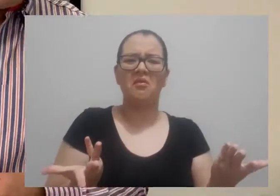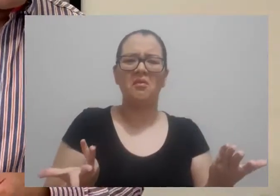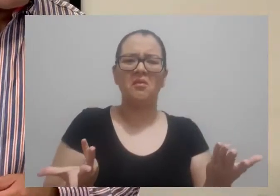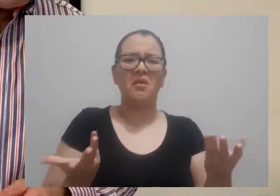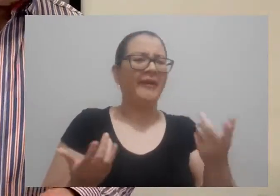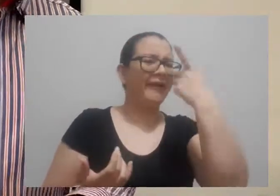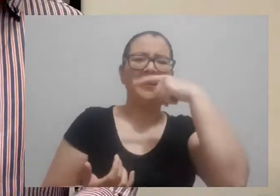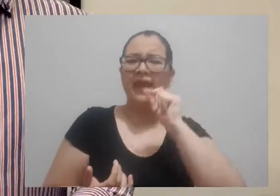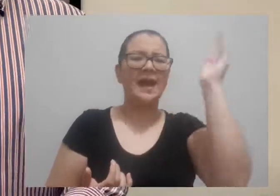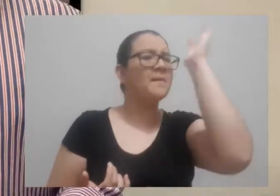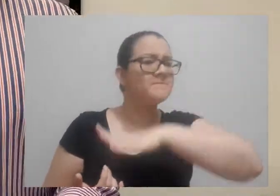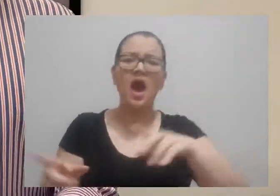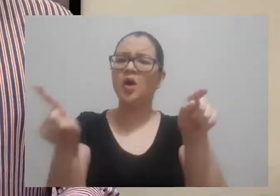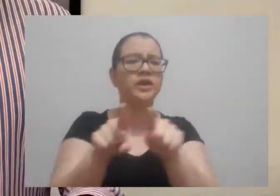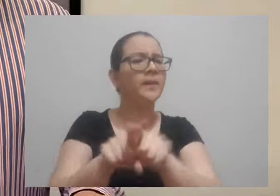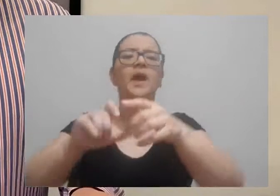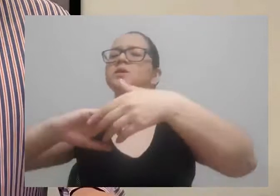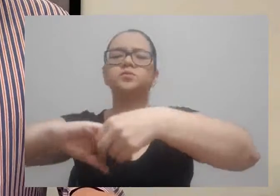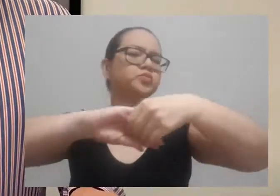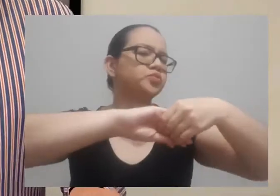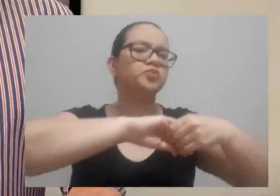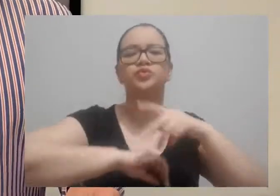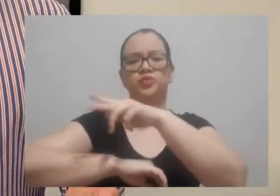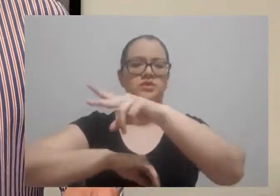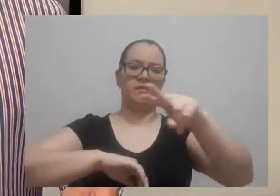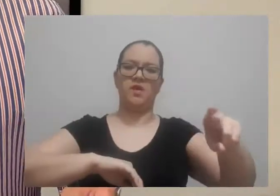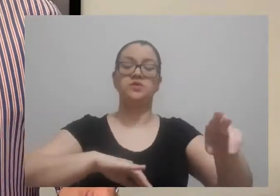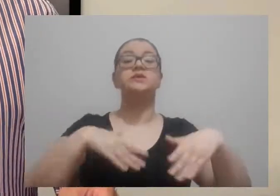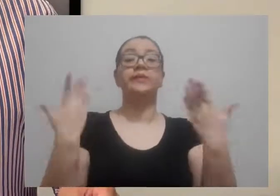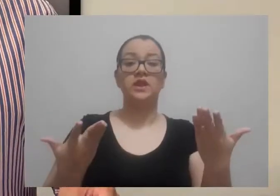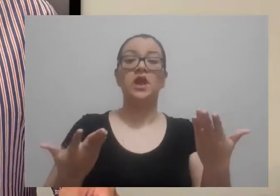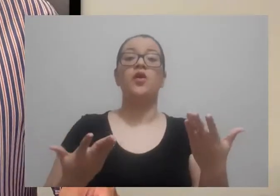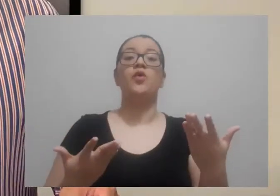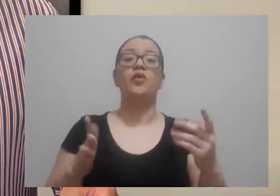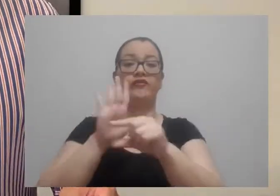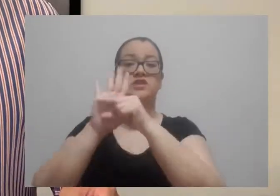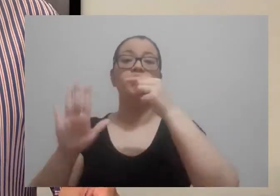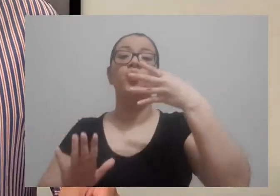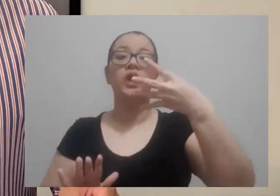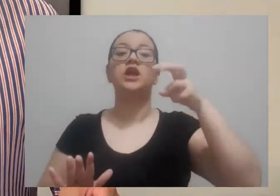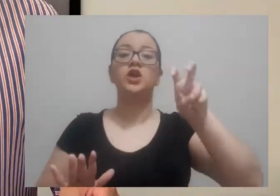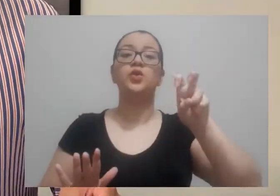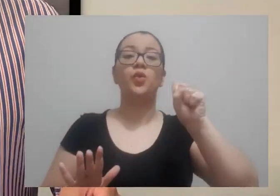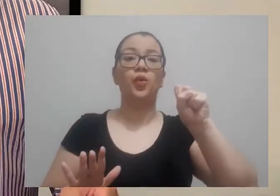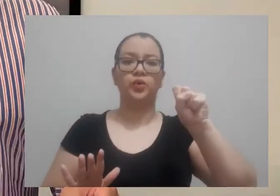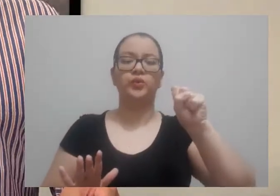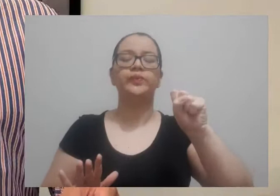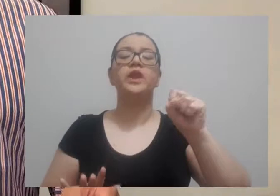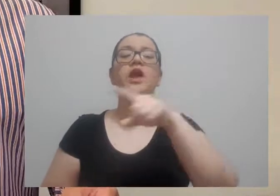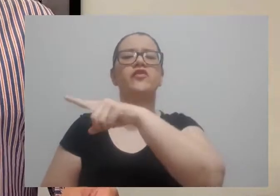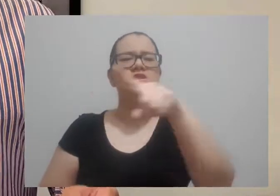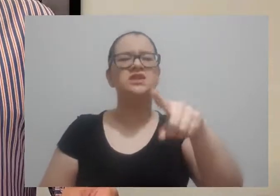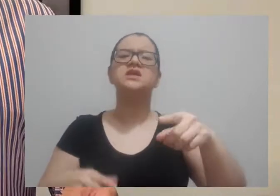mesmo? Portanto, versículo 48, sejam perfeitos como é perfeito o Pai